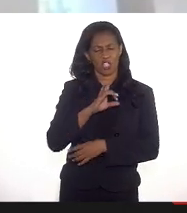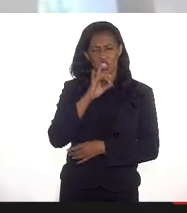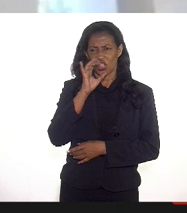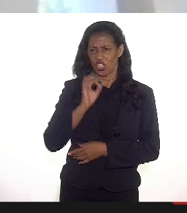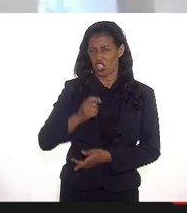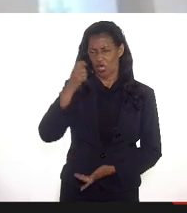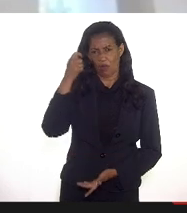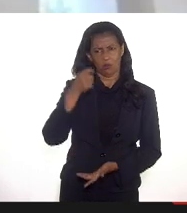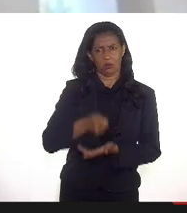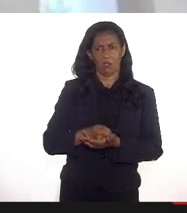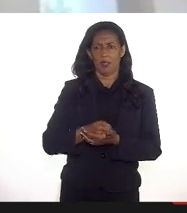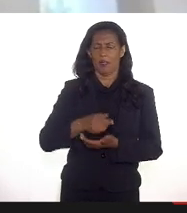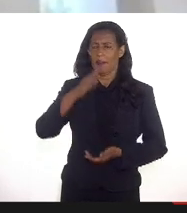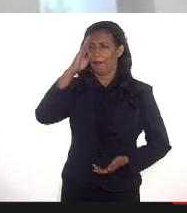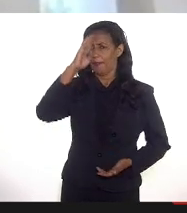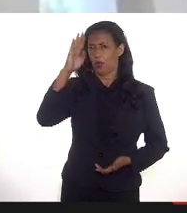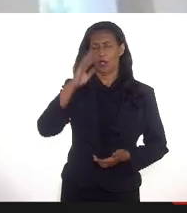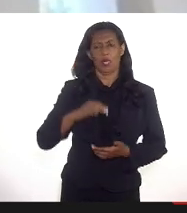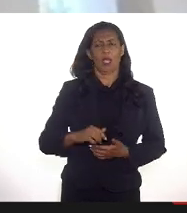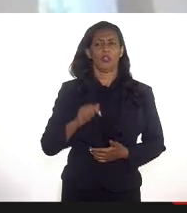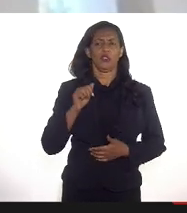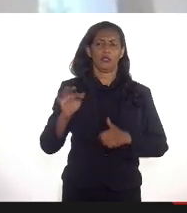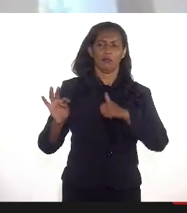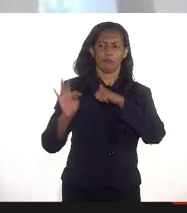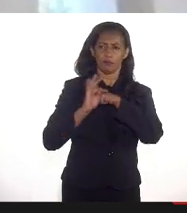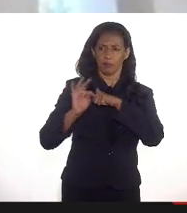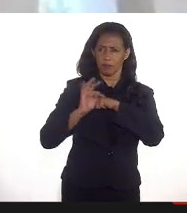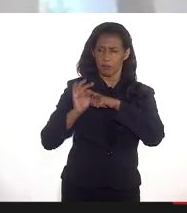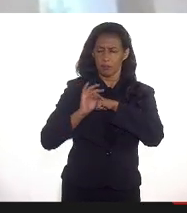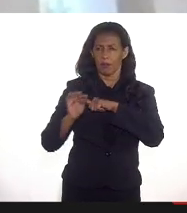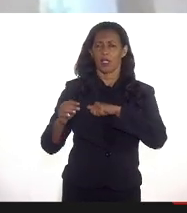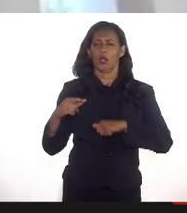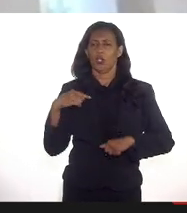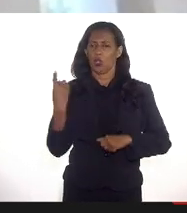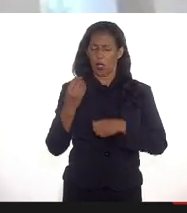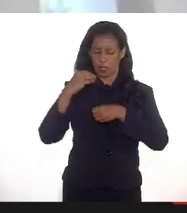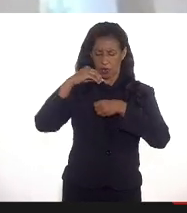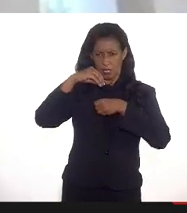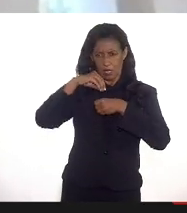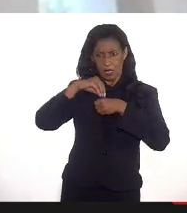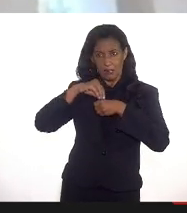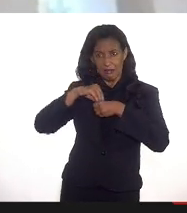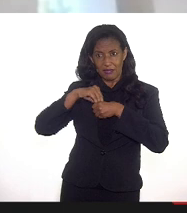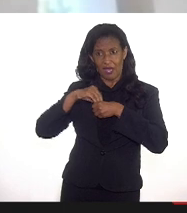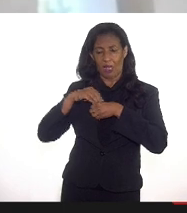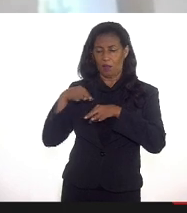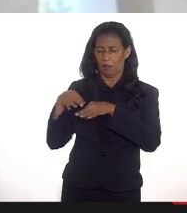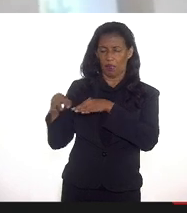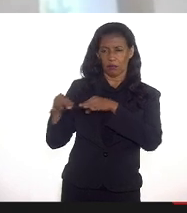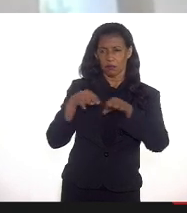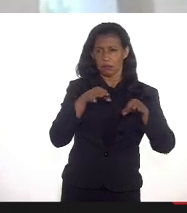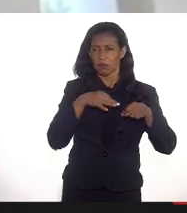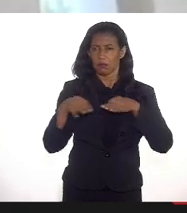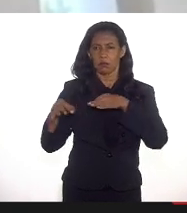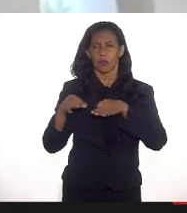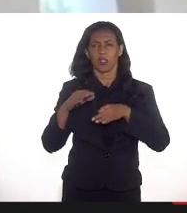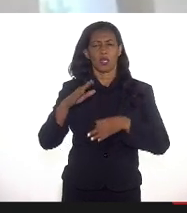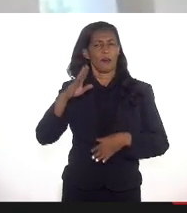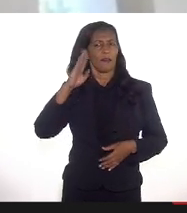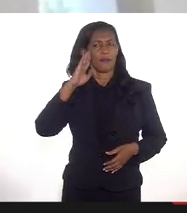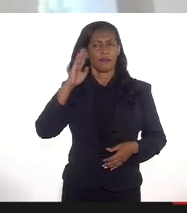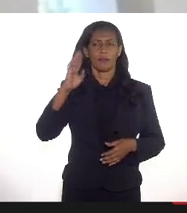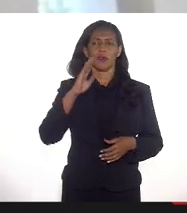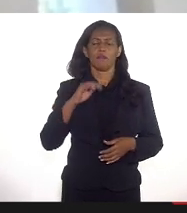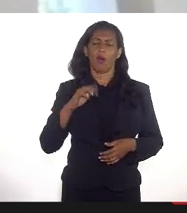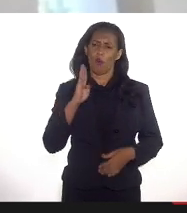um processo que é prioridade na FAETEC. Nós criamos um fluxo interno aqui para alguns processos que nós entendemos como prioritários. Esse